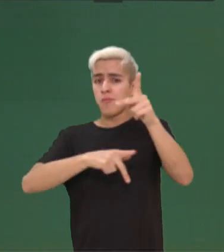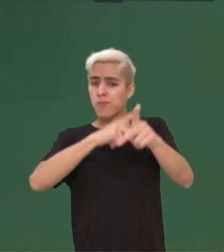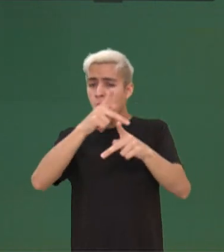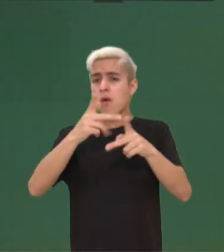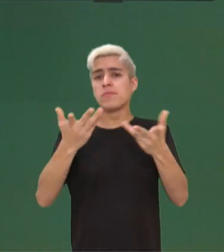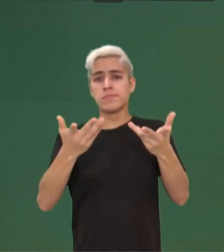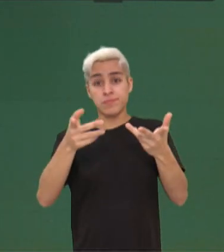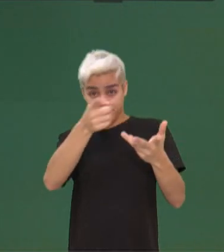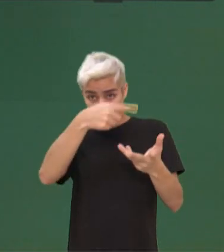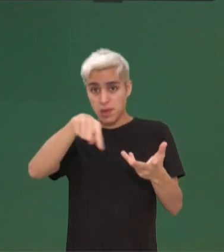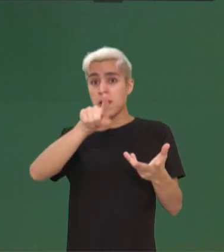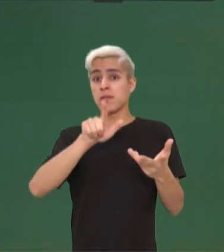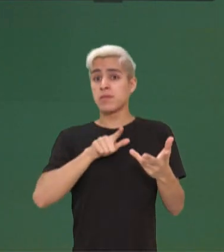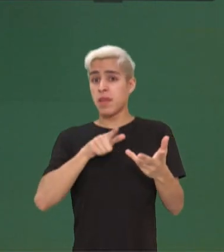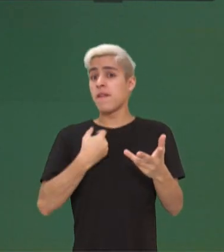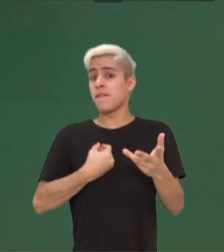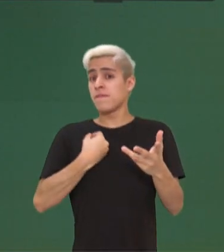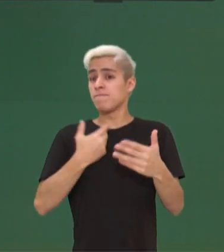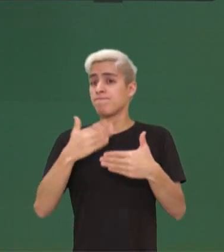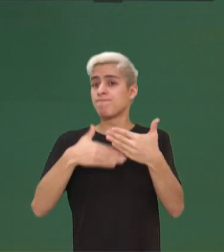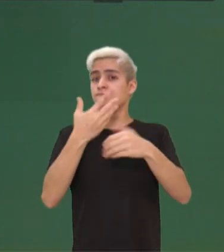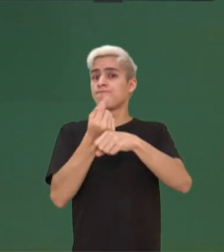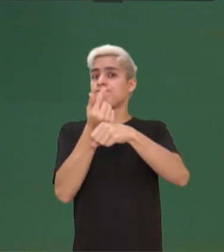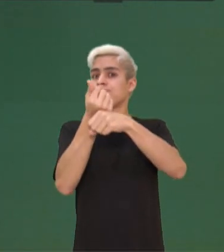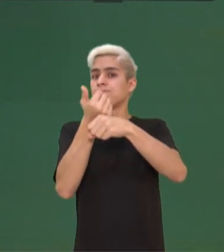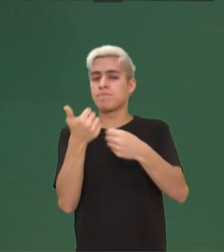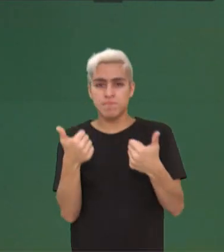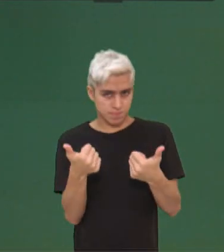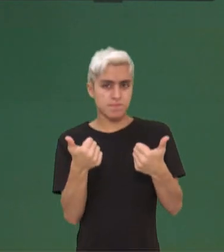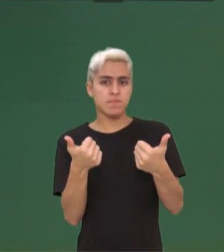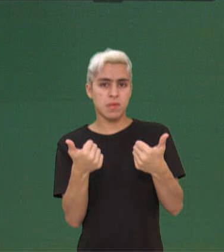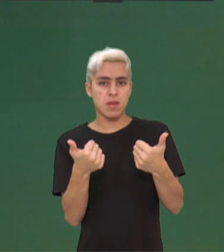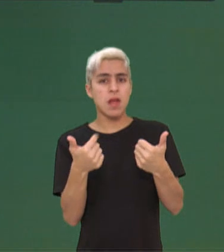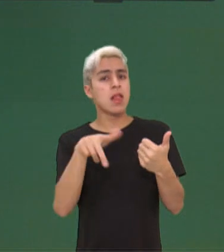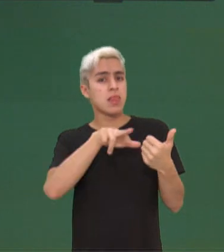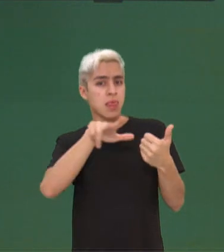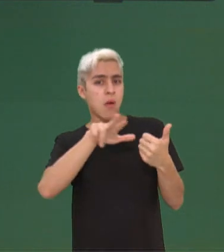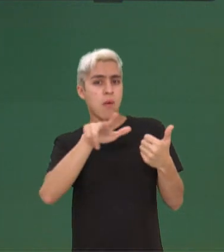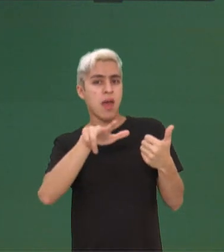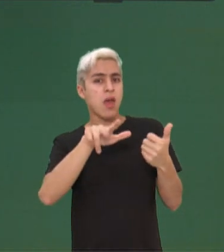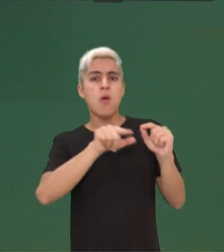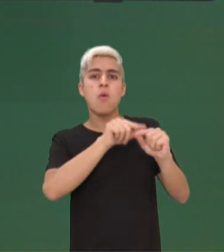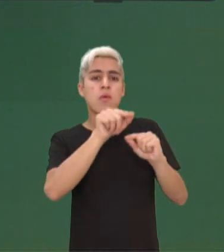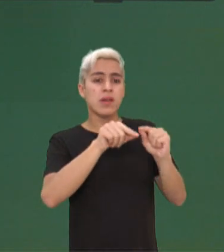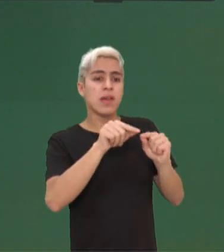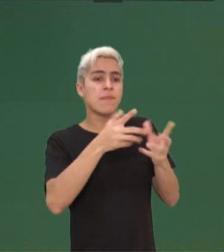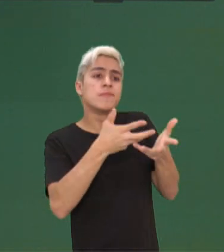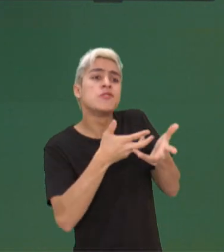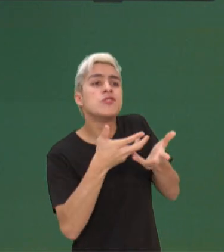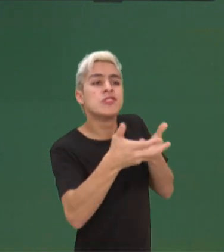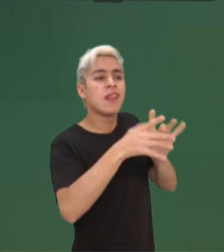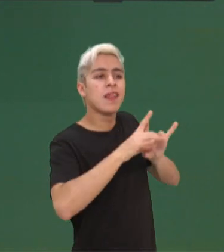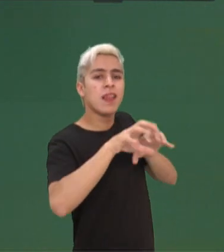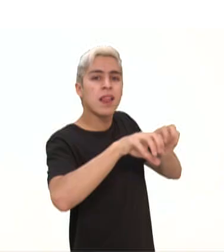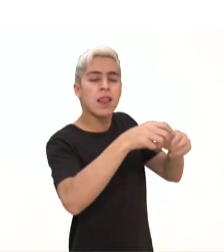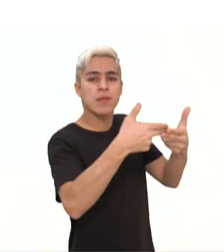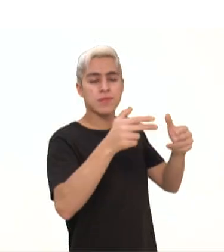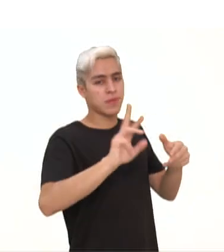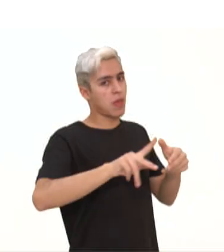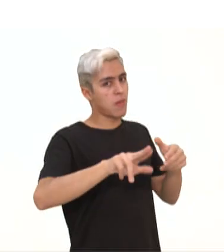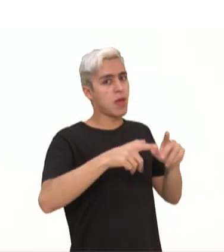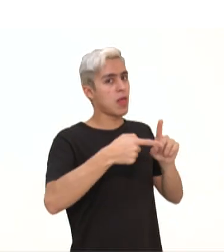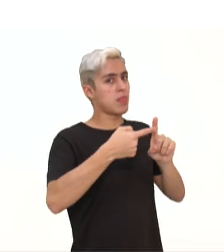são aqueles com maior desenvolvimento econômico, não necessariamente ligado à disponibilidade dos recursos. E